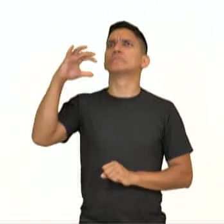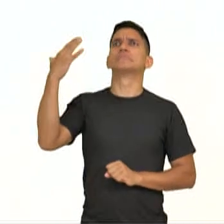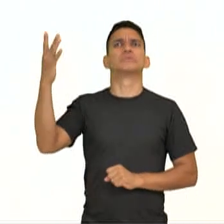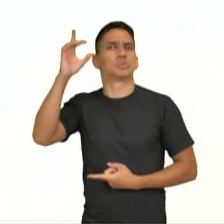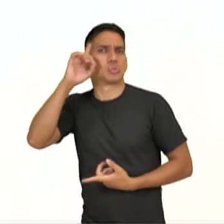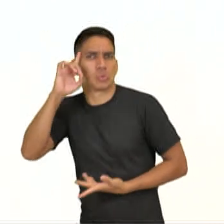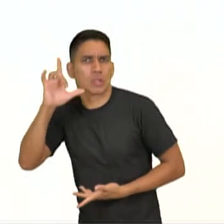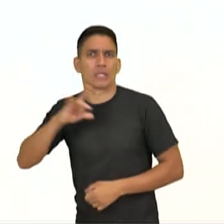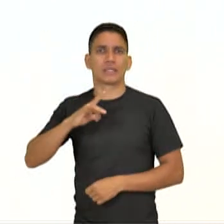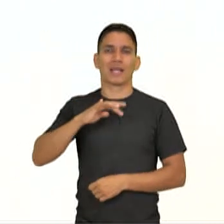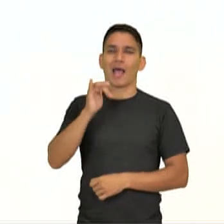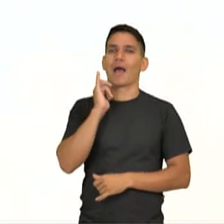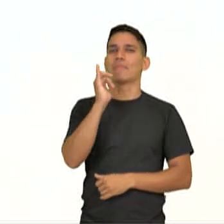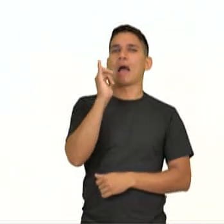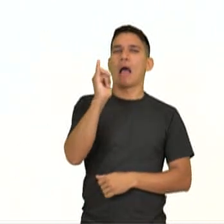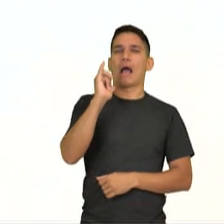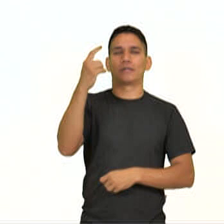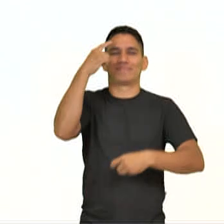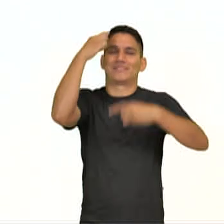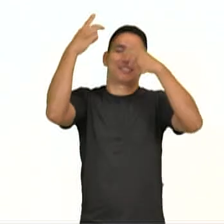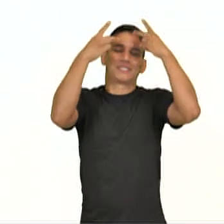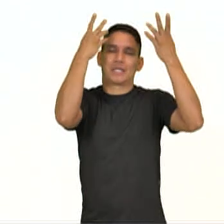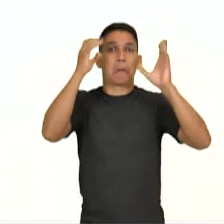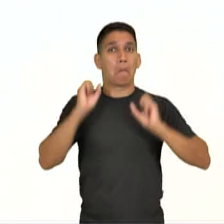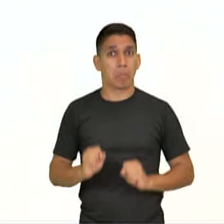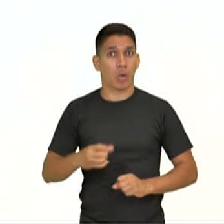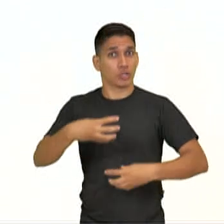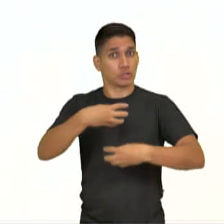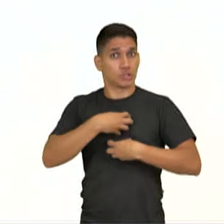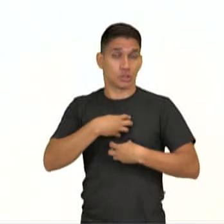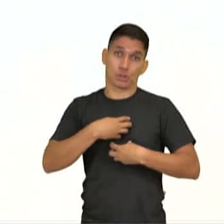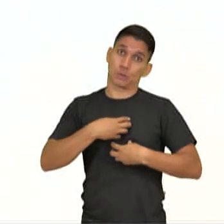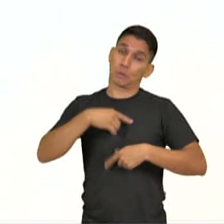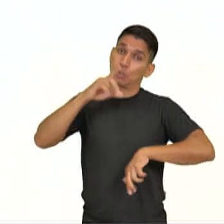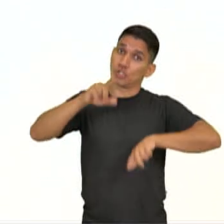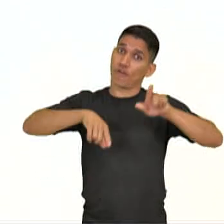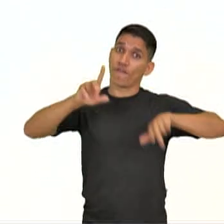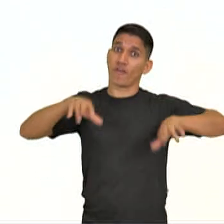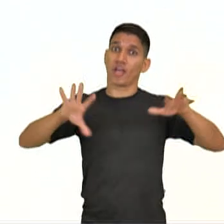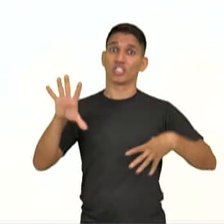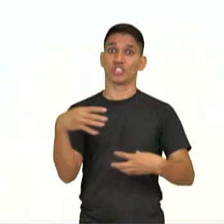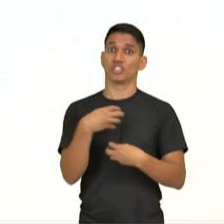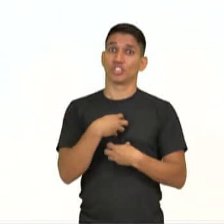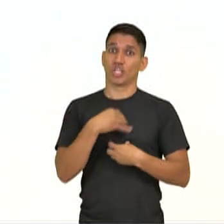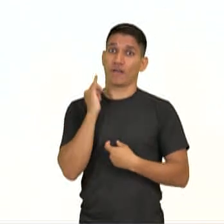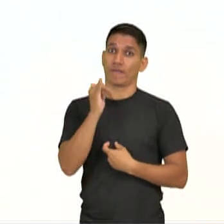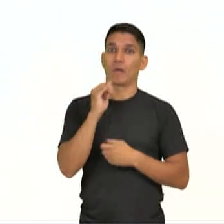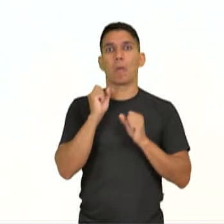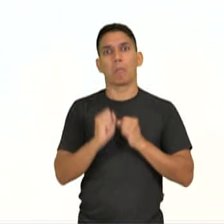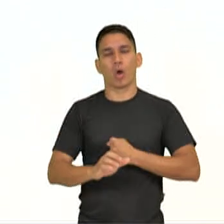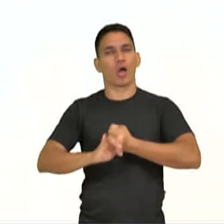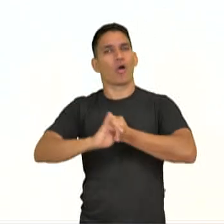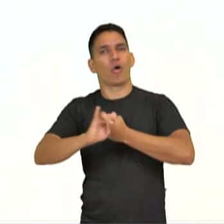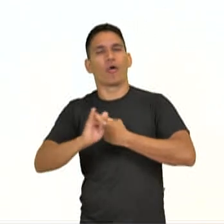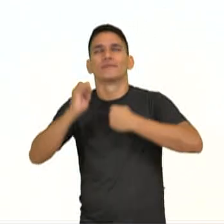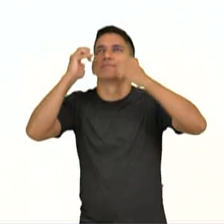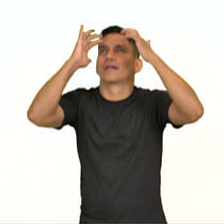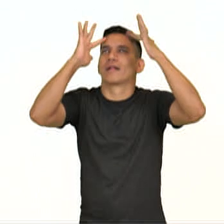narradas com criatividade. Pode assumir diferentes tons. Então, nós podemos ter a crônica